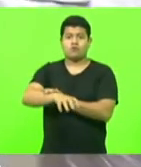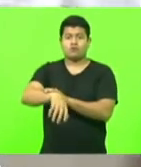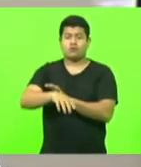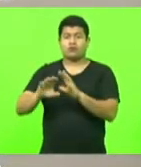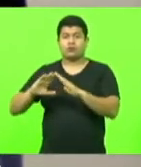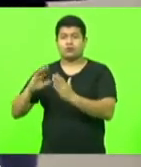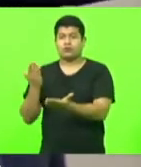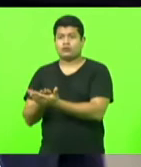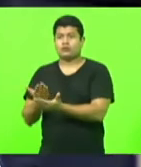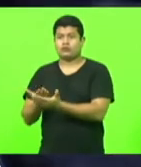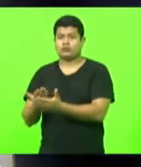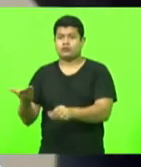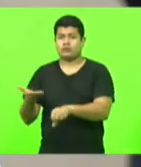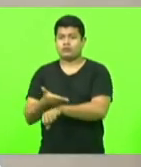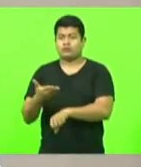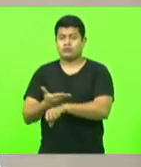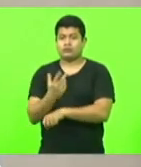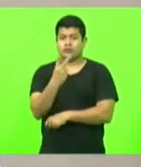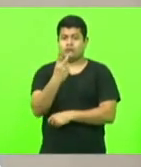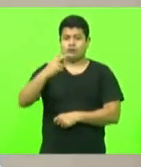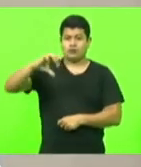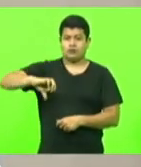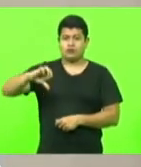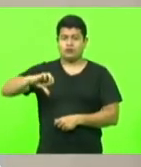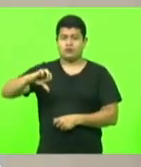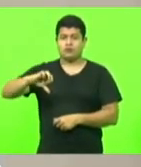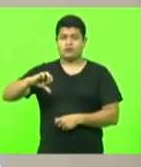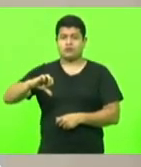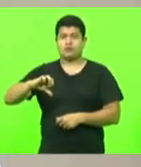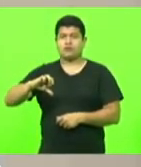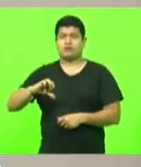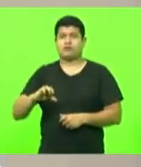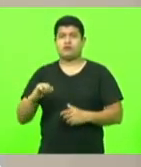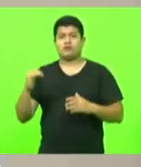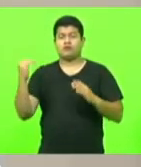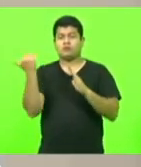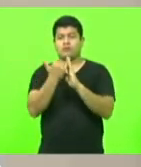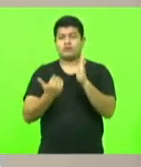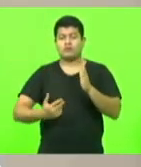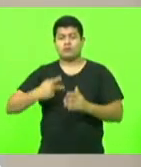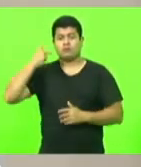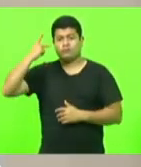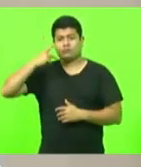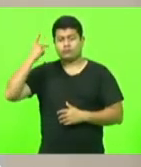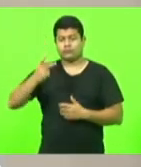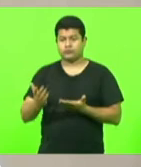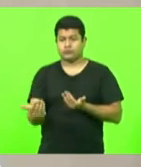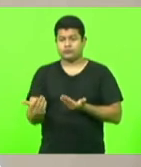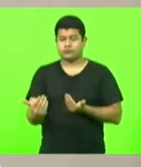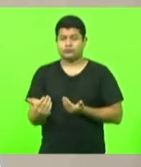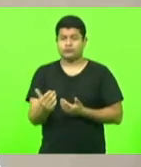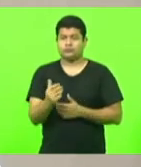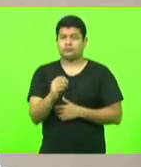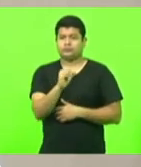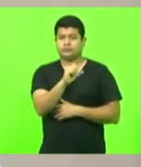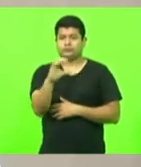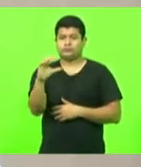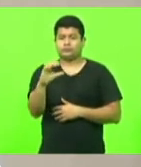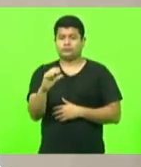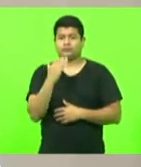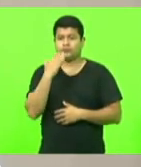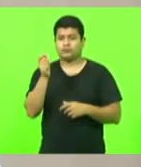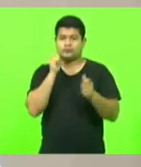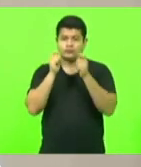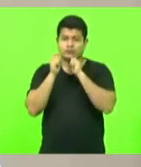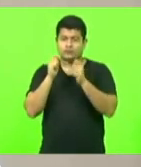participam da 29ª edição do programa Parlamento Jovem Catarinense. Solicito a assessoria que efetue